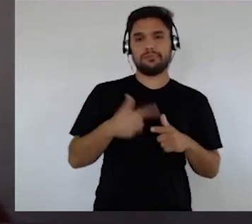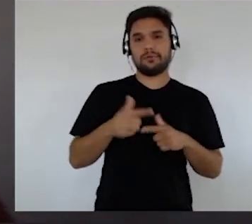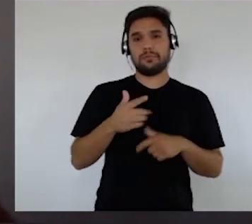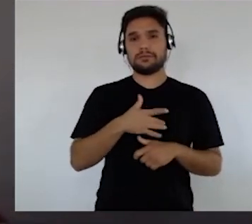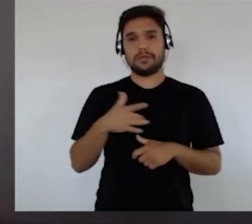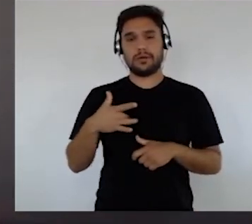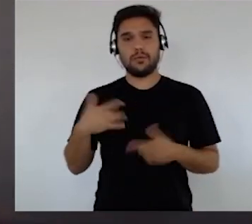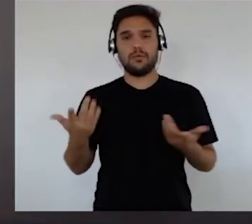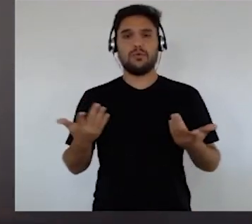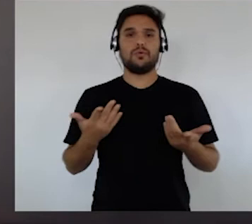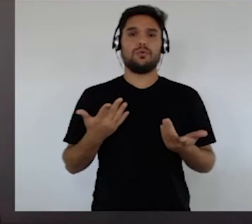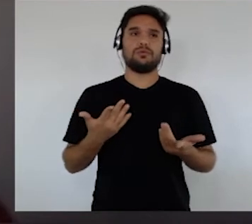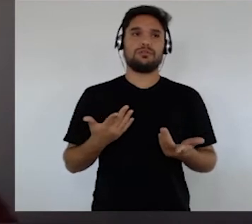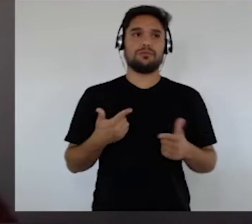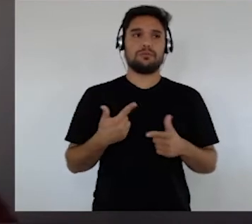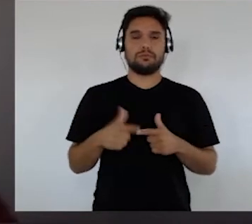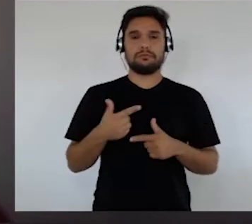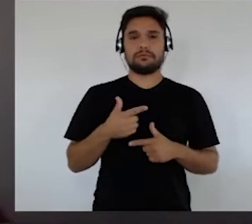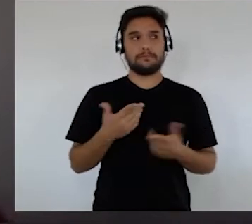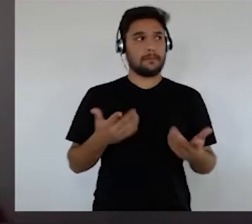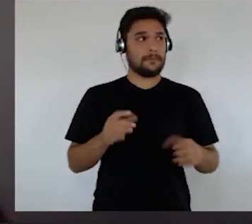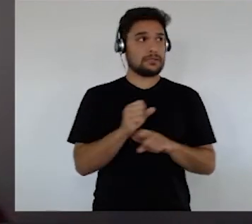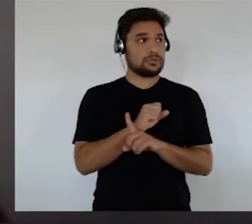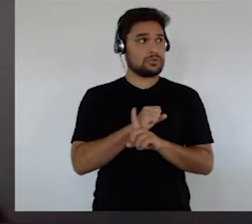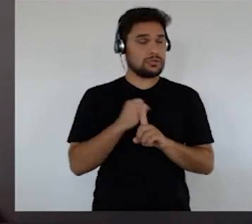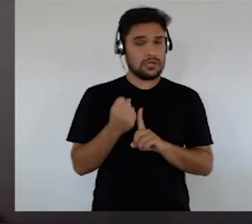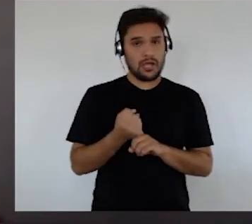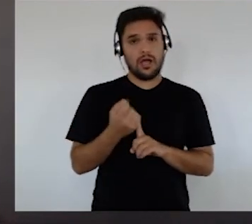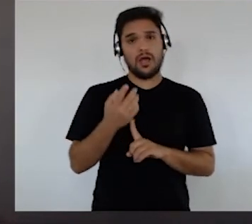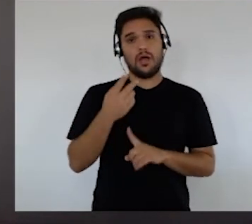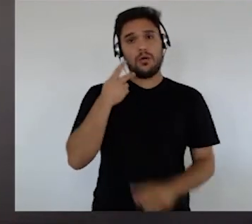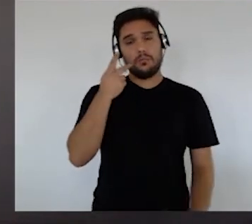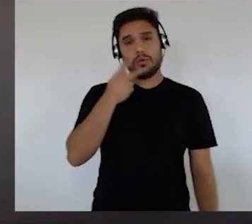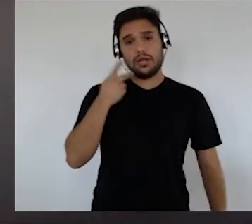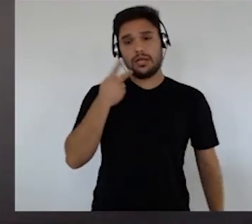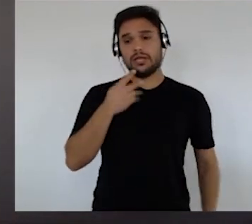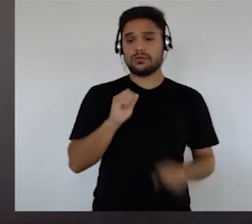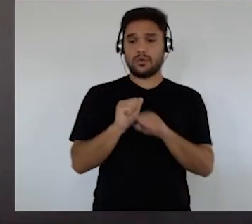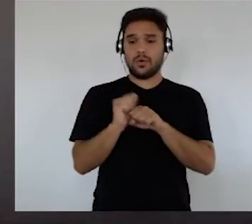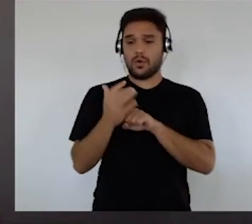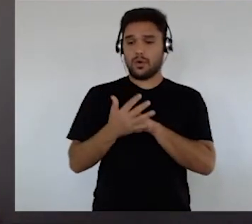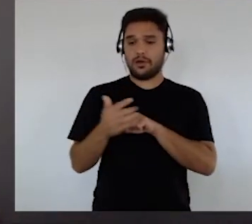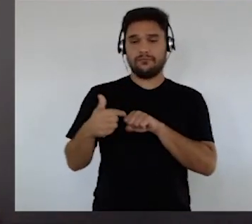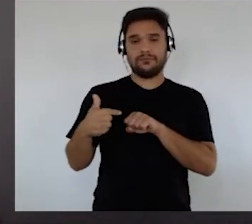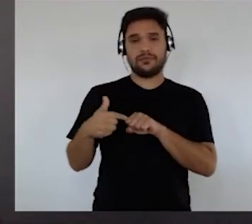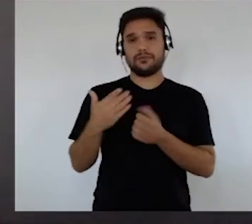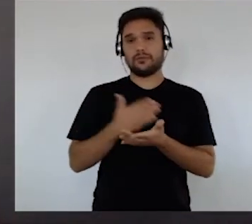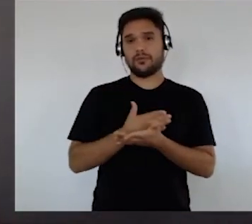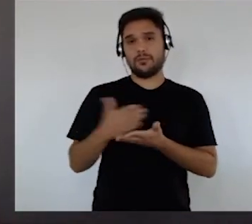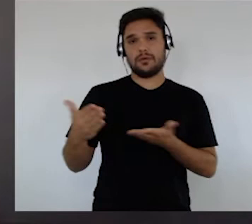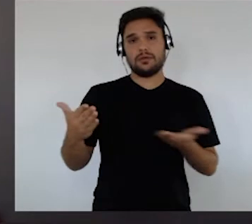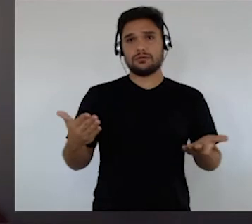crise sanitária, dessa crise social, dessa crise política, né? O coronavírus chegou para